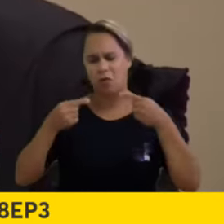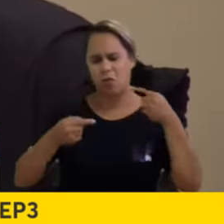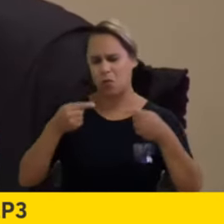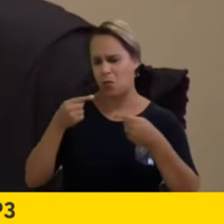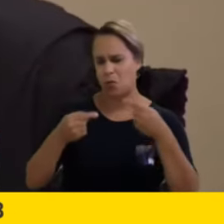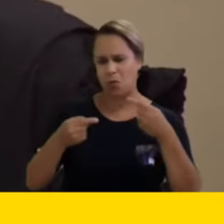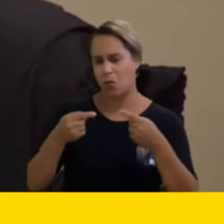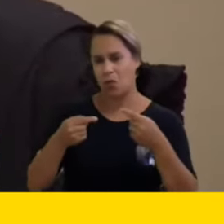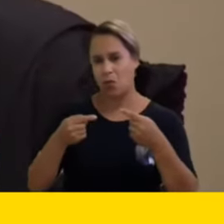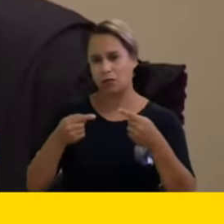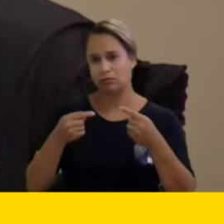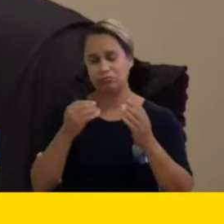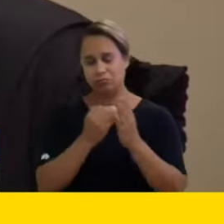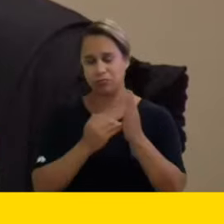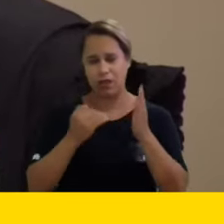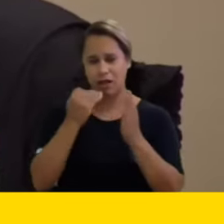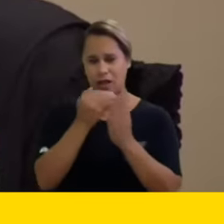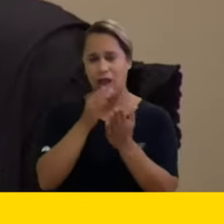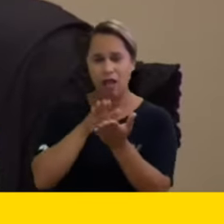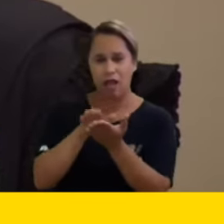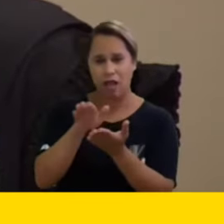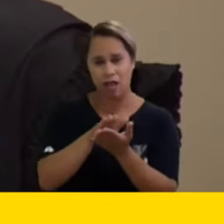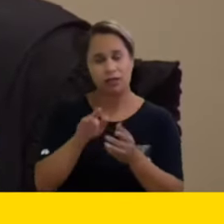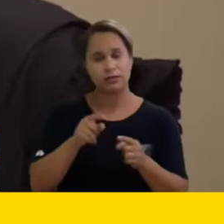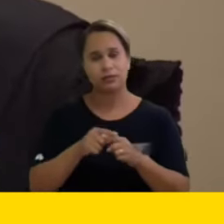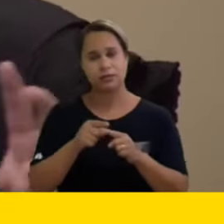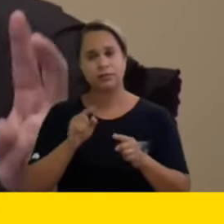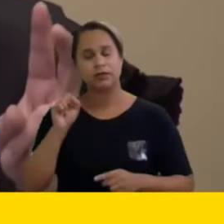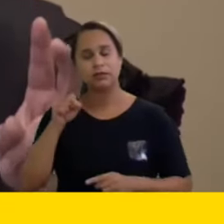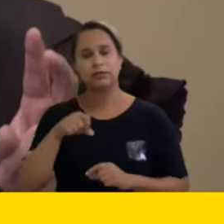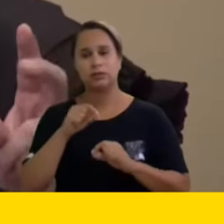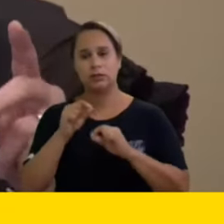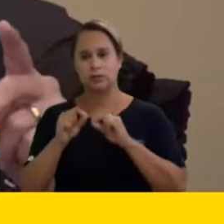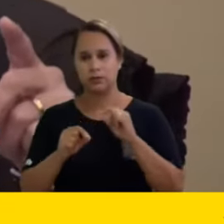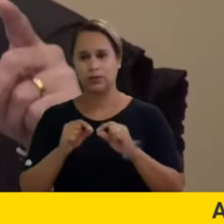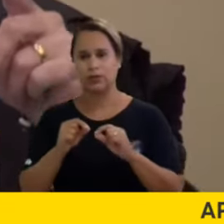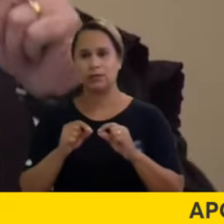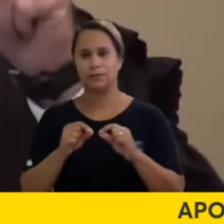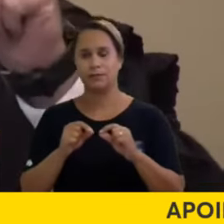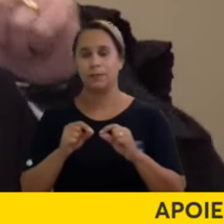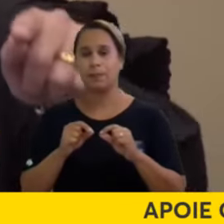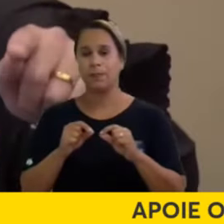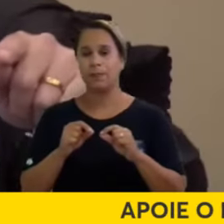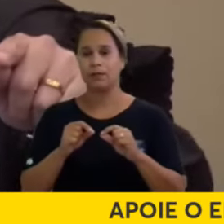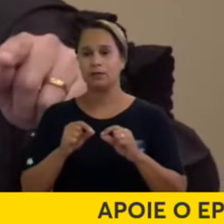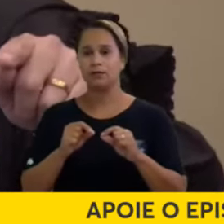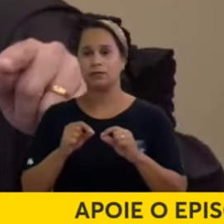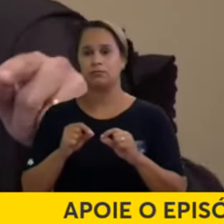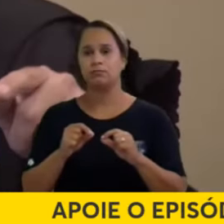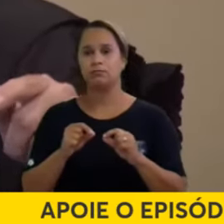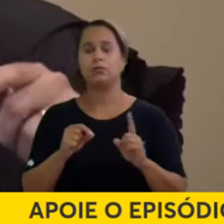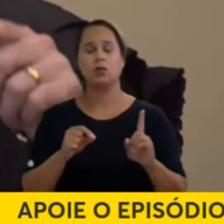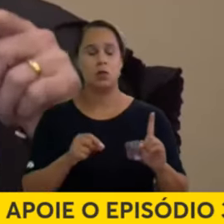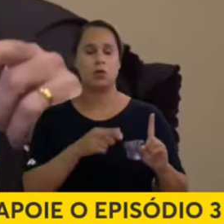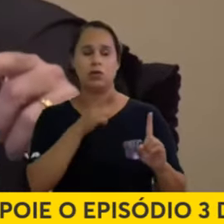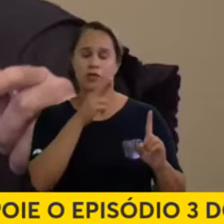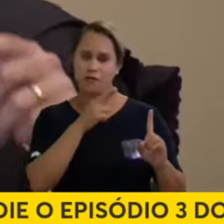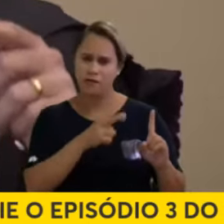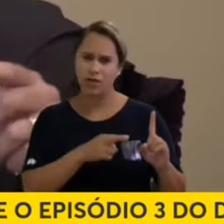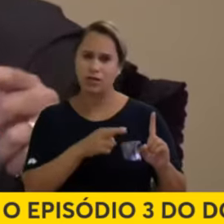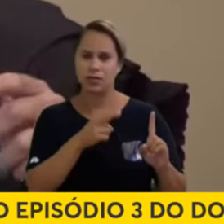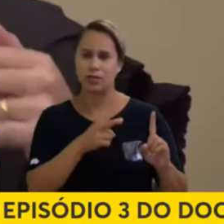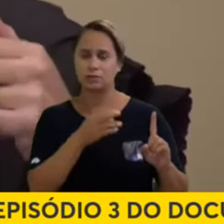candidatos mas sim a razoabilidade da afirmação contida em ambas as inciais de que o investigado fora beneficiado sem a